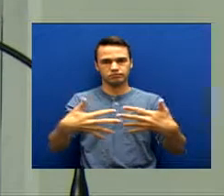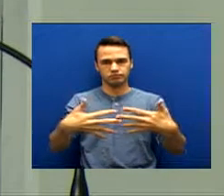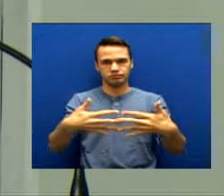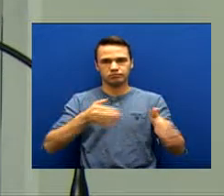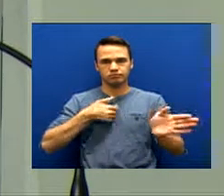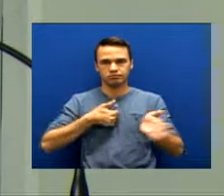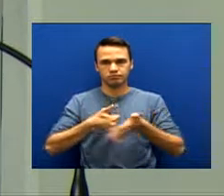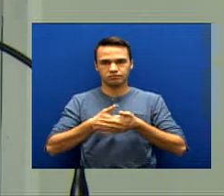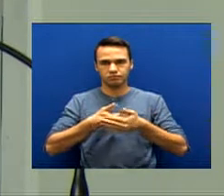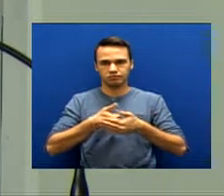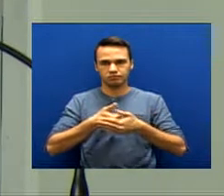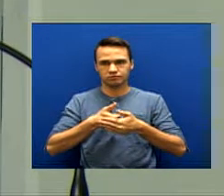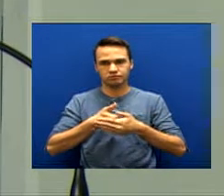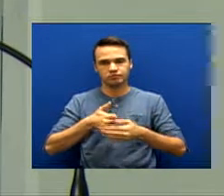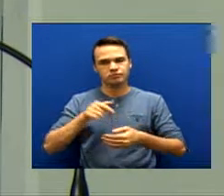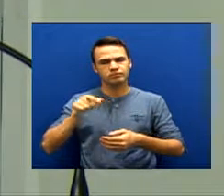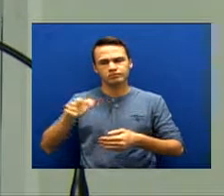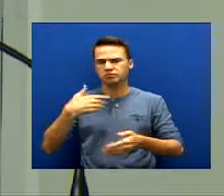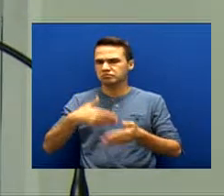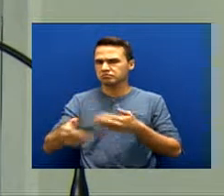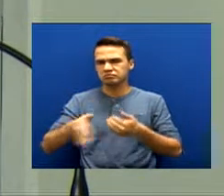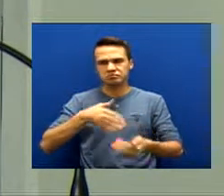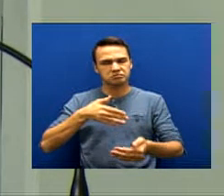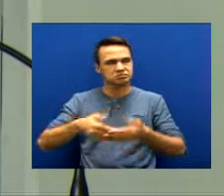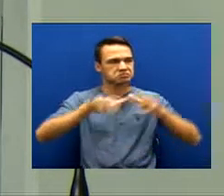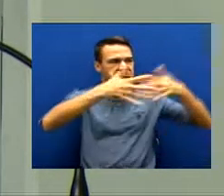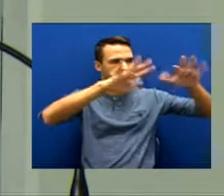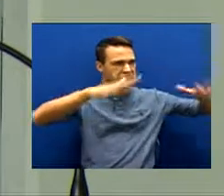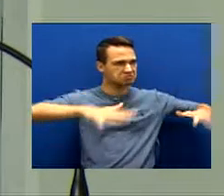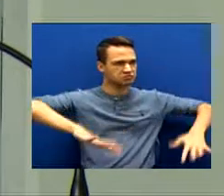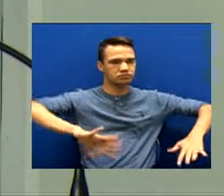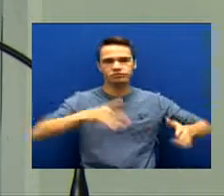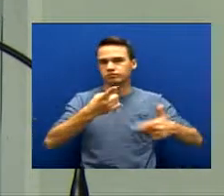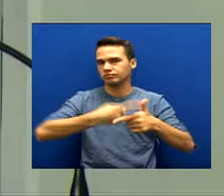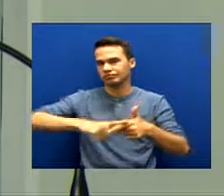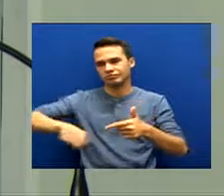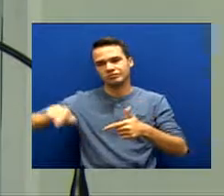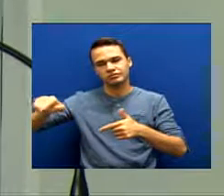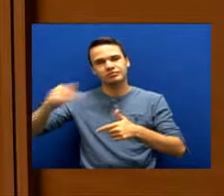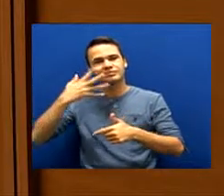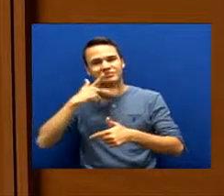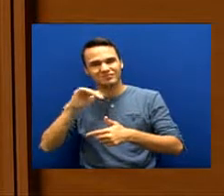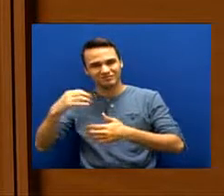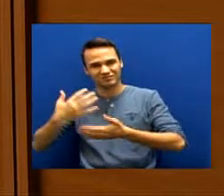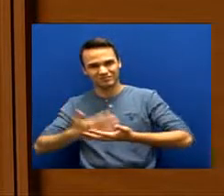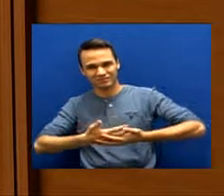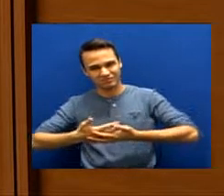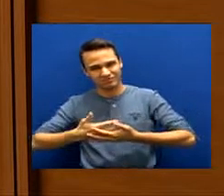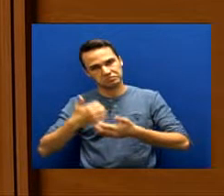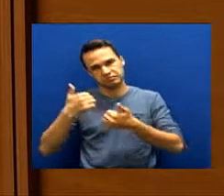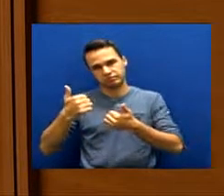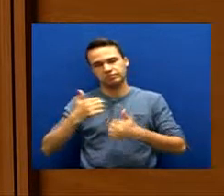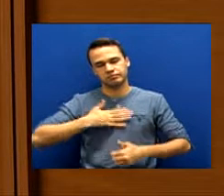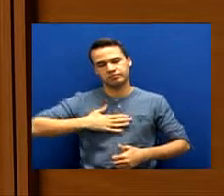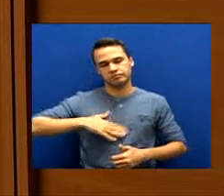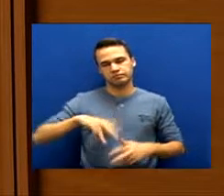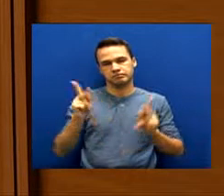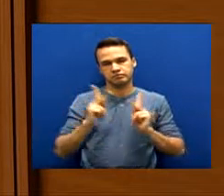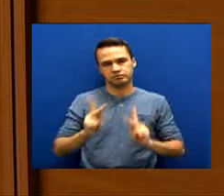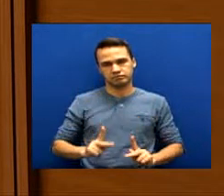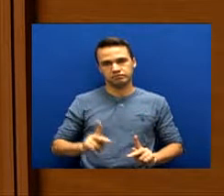você chegar em São Paulo, não sei de vocês que já teve a oportunidade de chegar na cidade de São Paulo, no final de tarde, com aquelas nuvens, como a